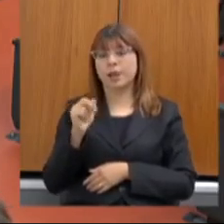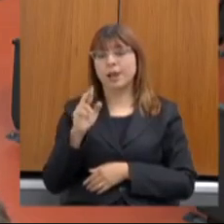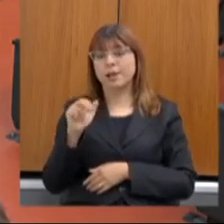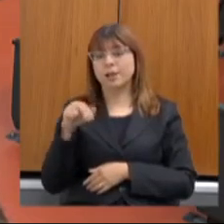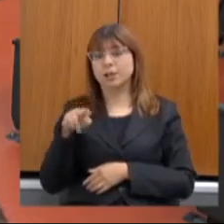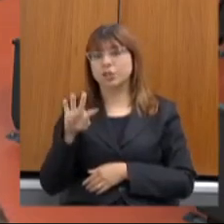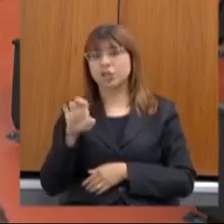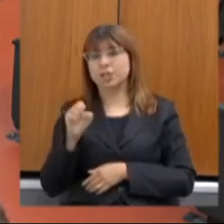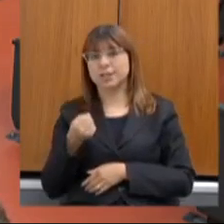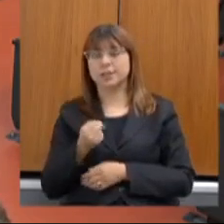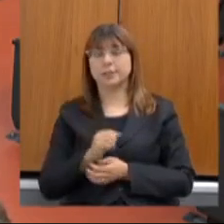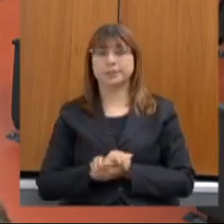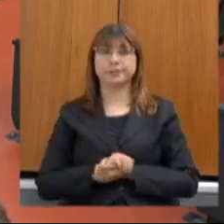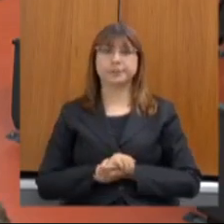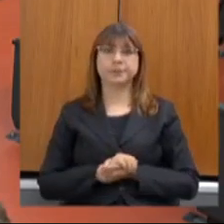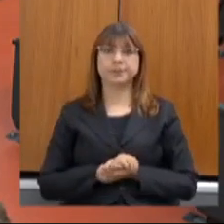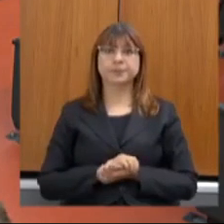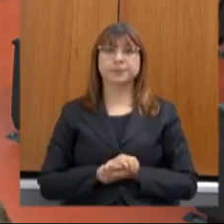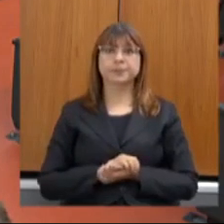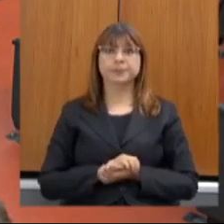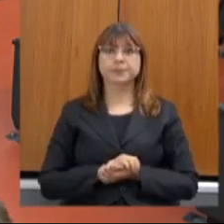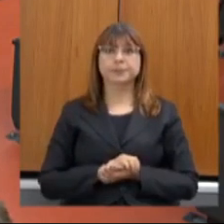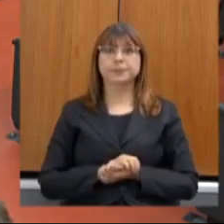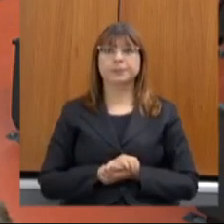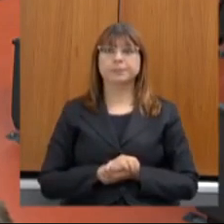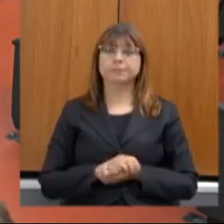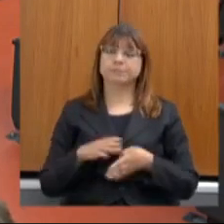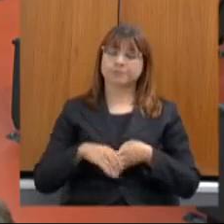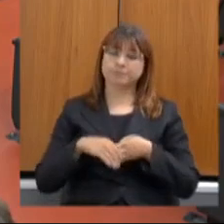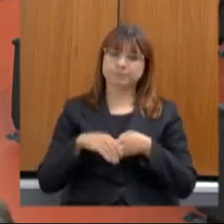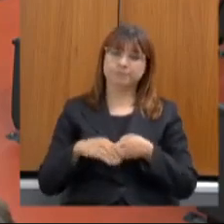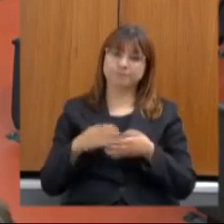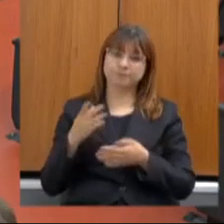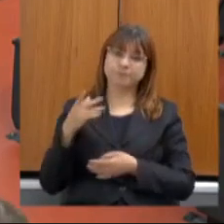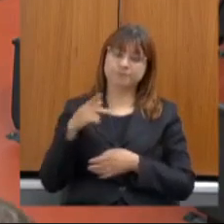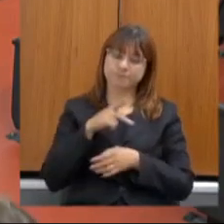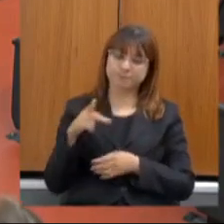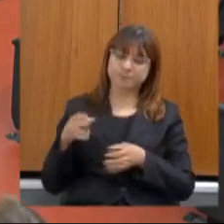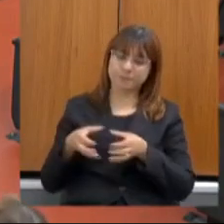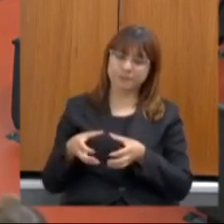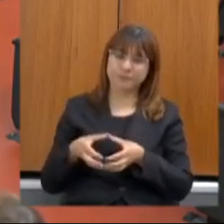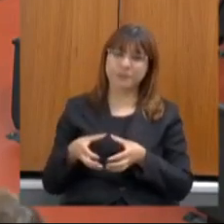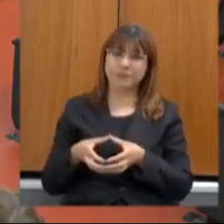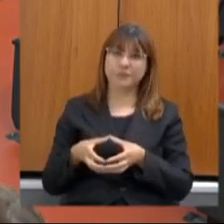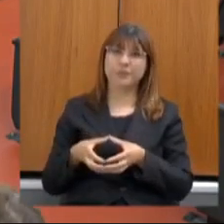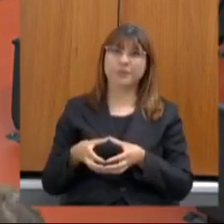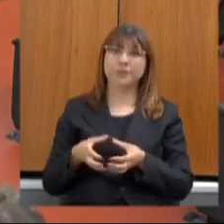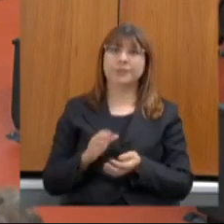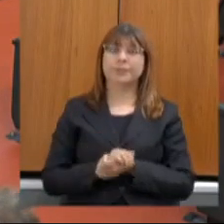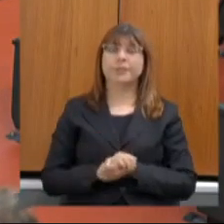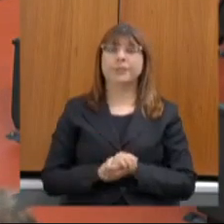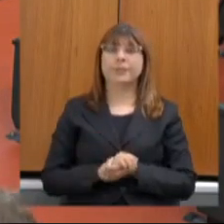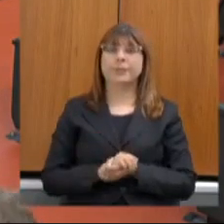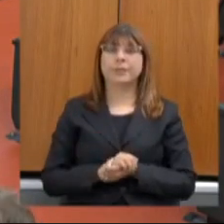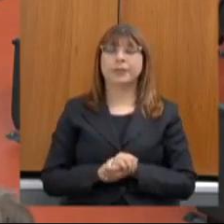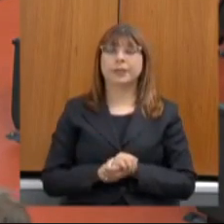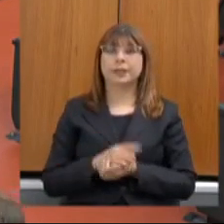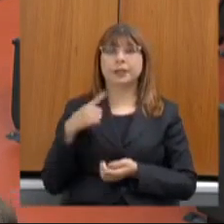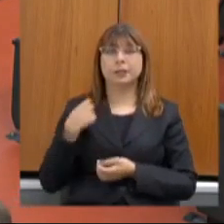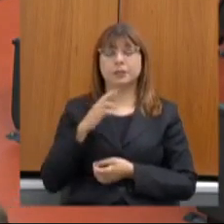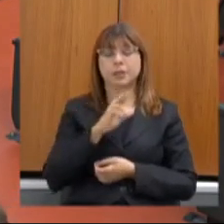eu gostaria de complementar nosso presidente da condição aqui nas duas exercício